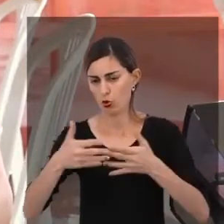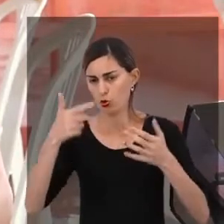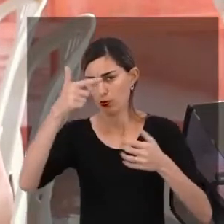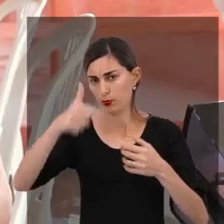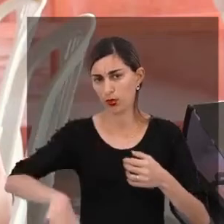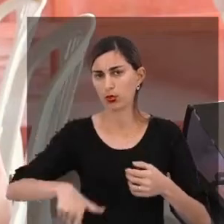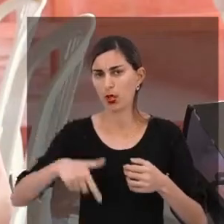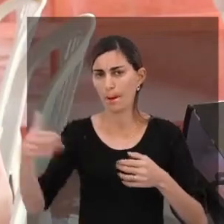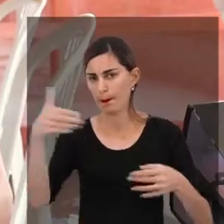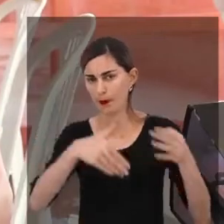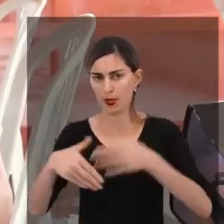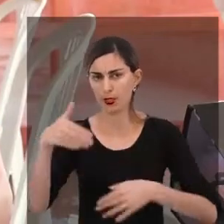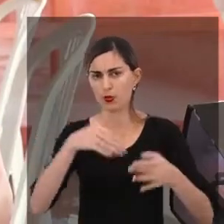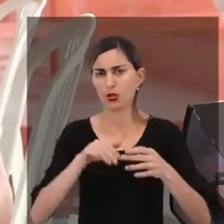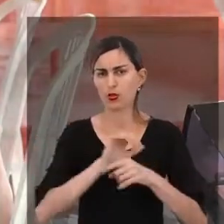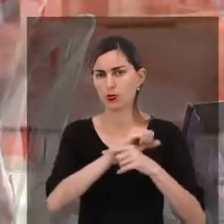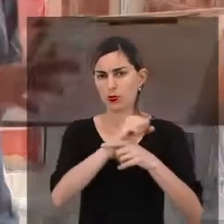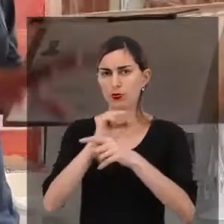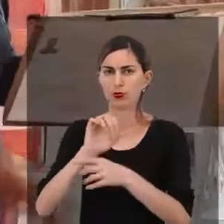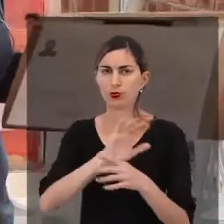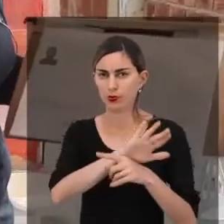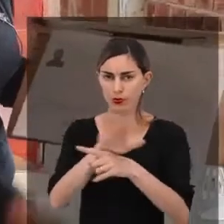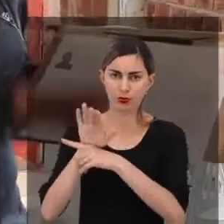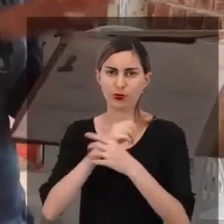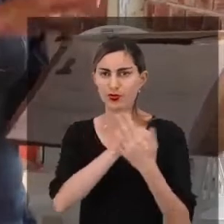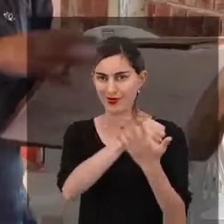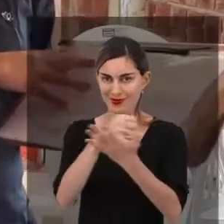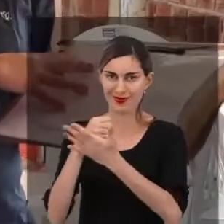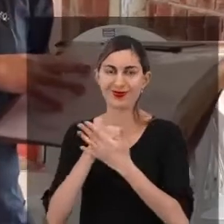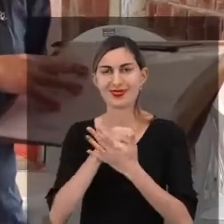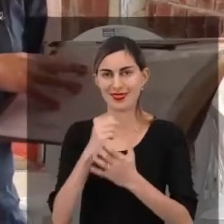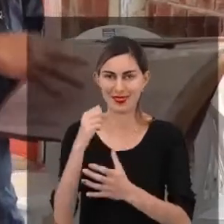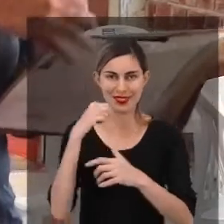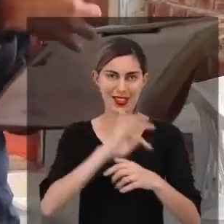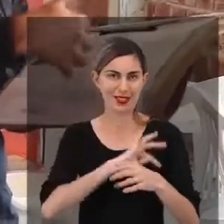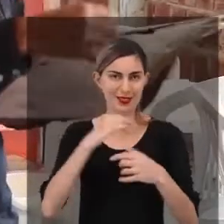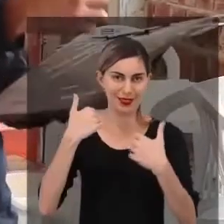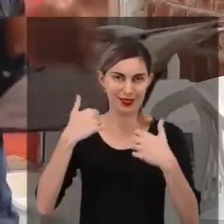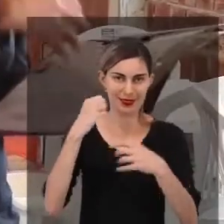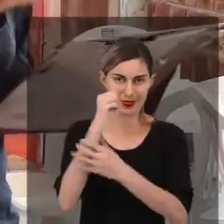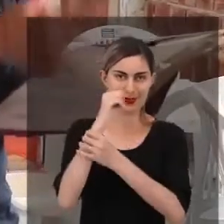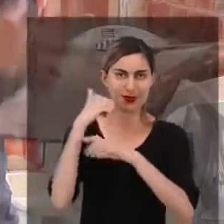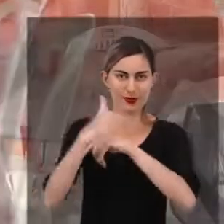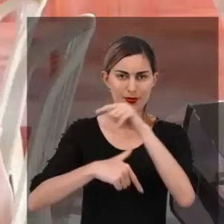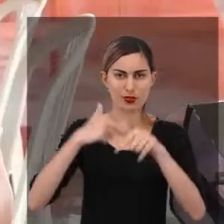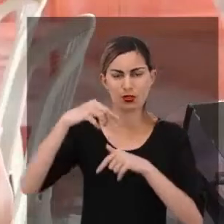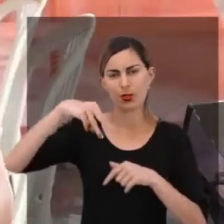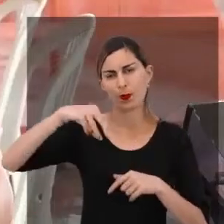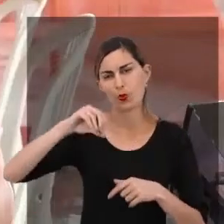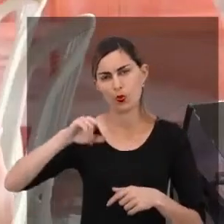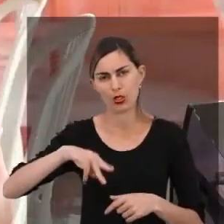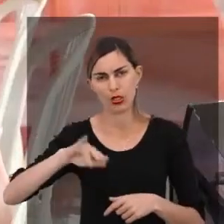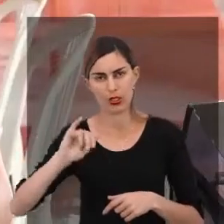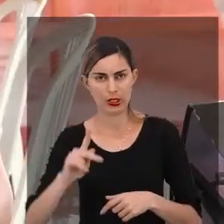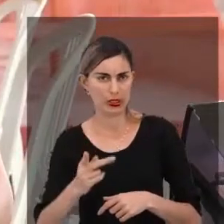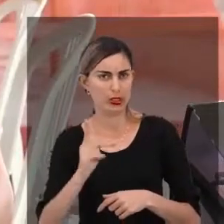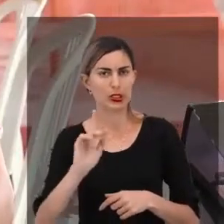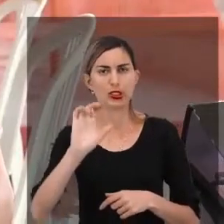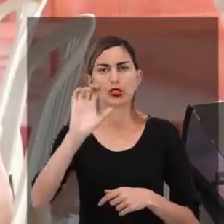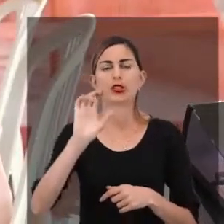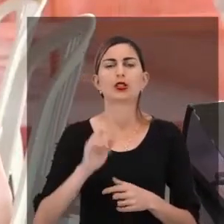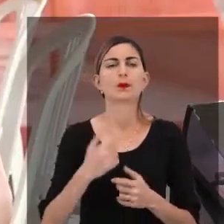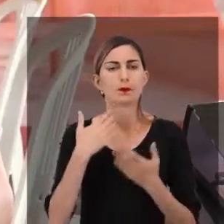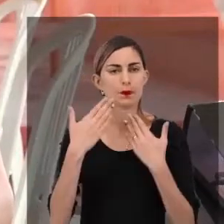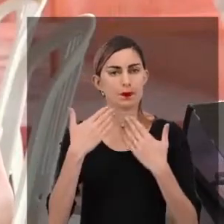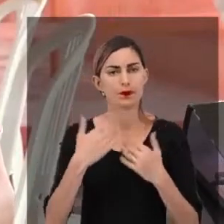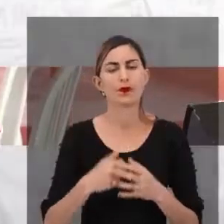E hoje teremos mais uma vez a participação e colaboração da técnica de segurança do trabalho, Monique Nascimento, que vai bater mais um papo com